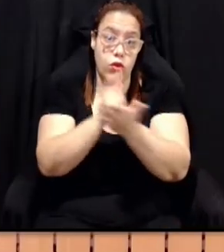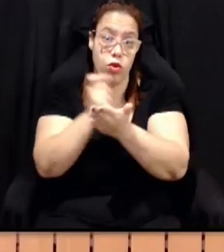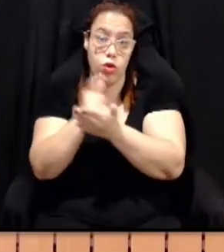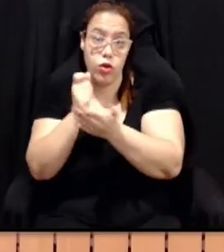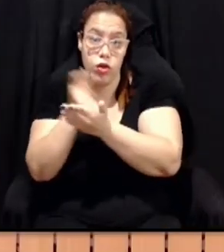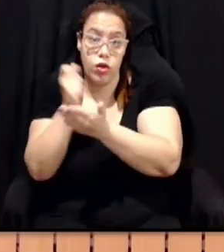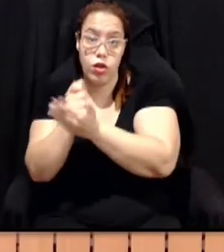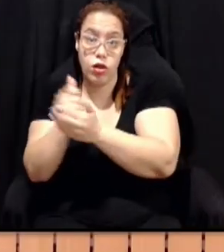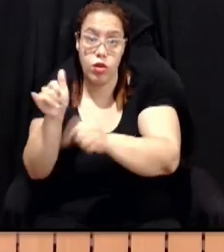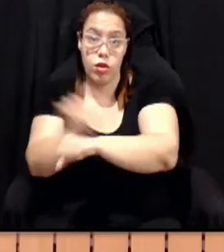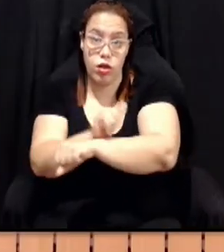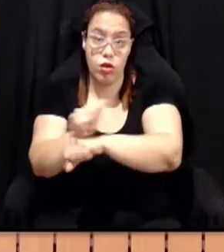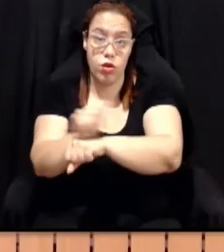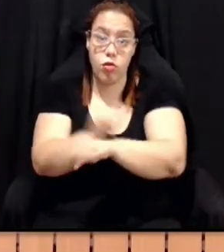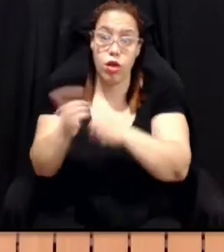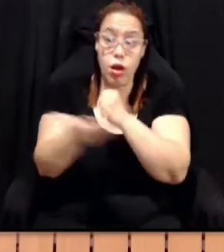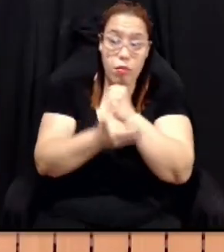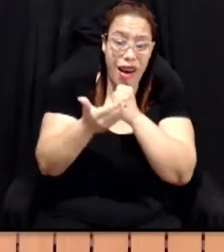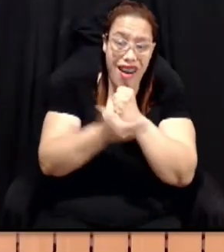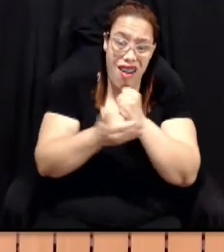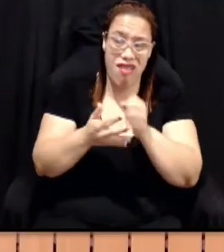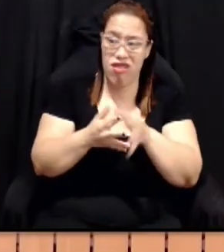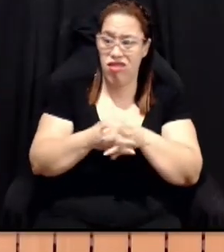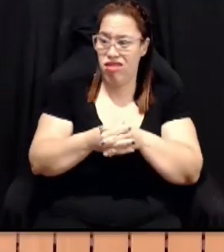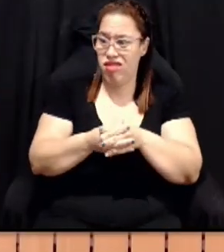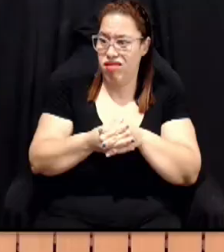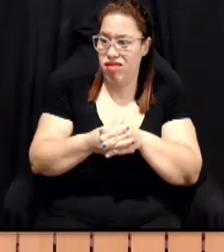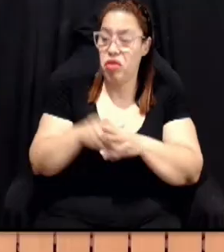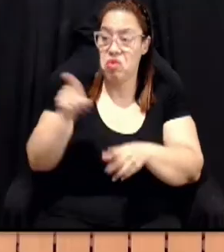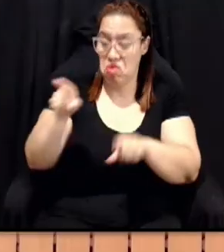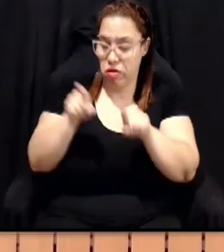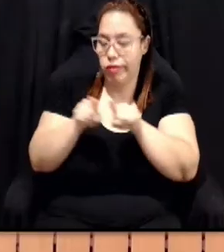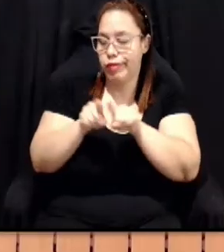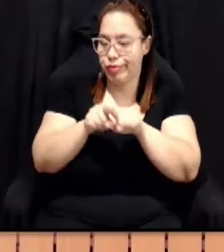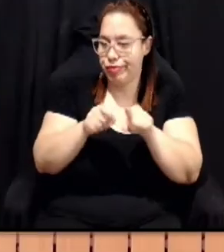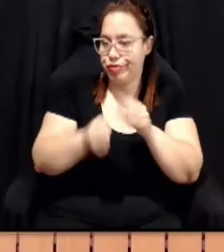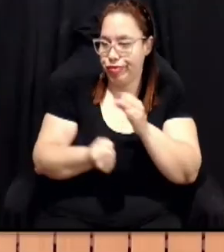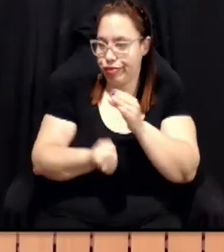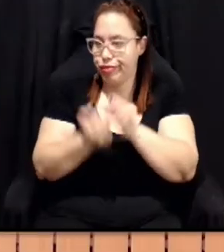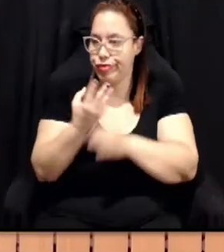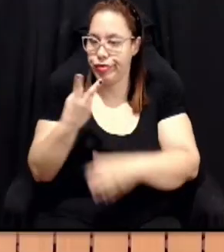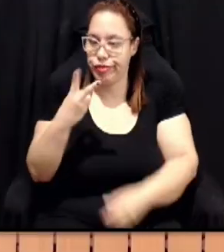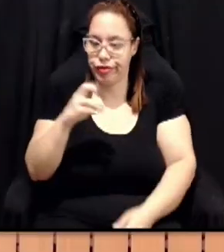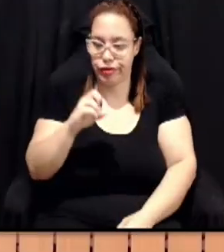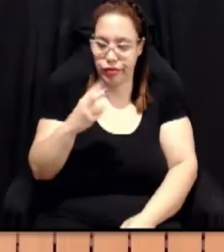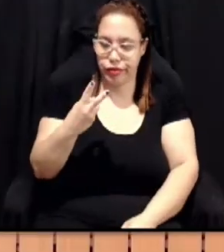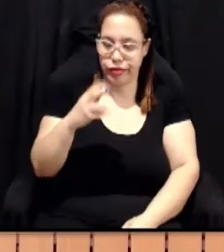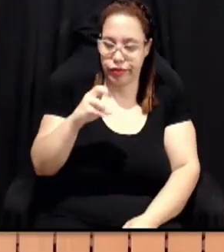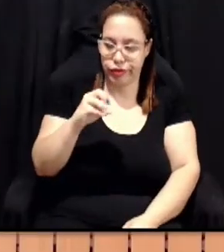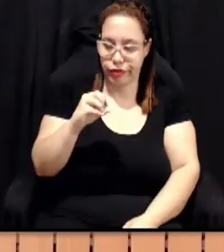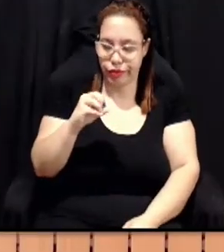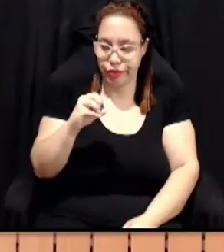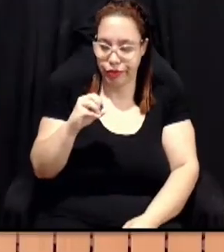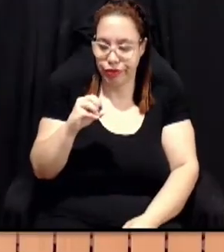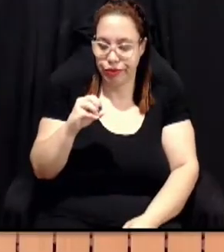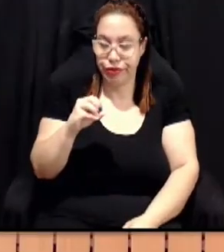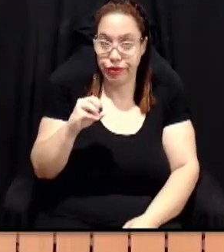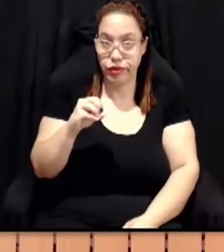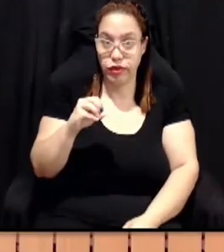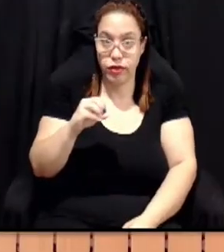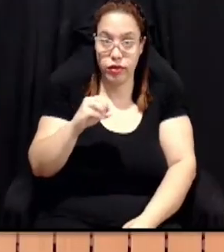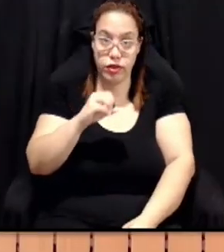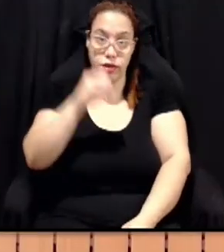materiais básicos. Foi ele também, né, que criou, em 2020, a rede Mário Gatti, e